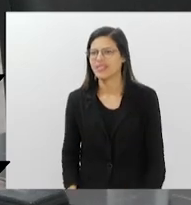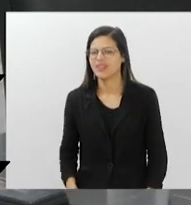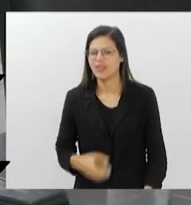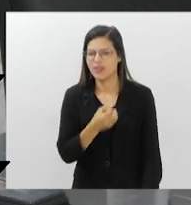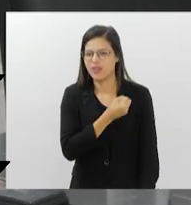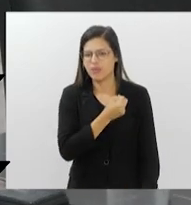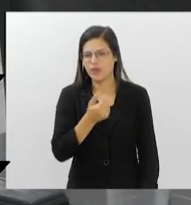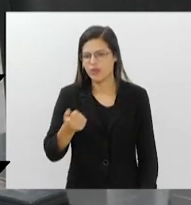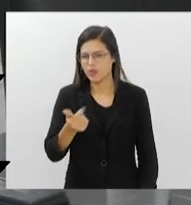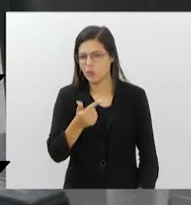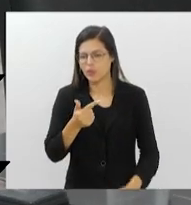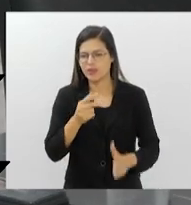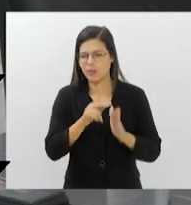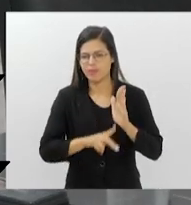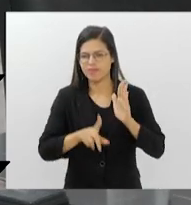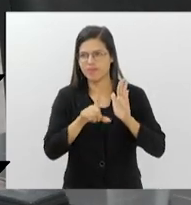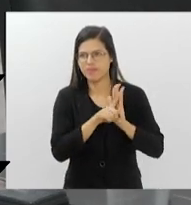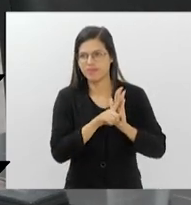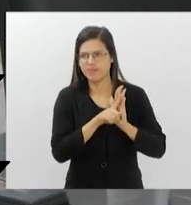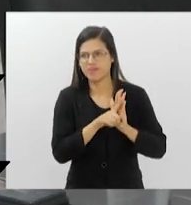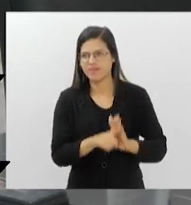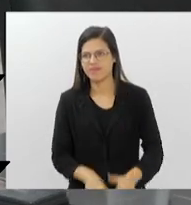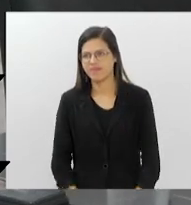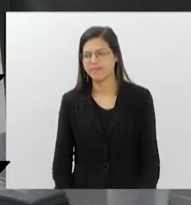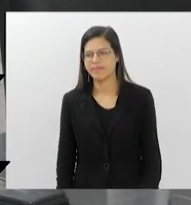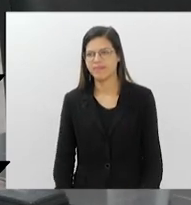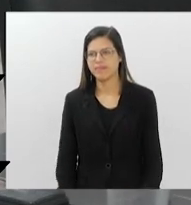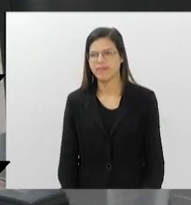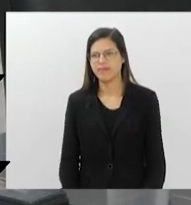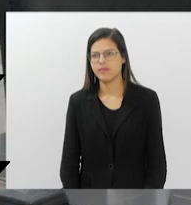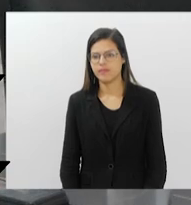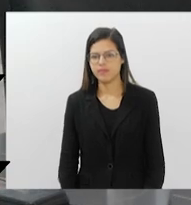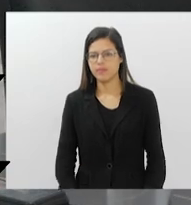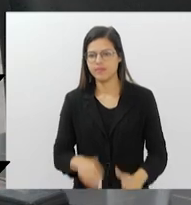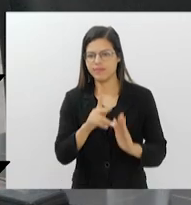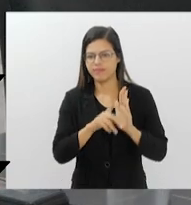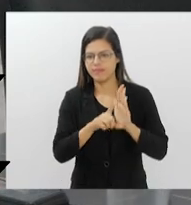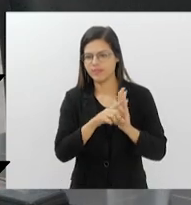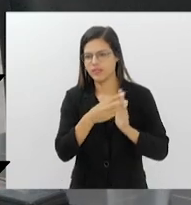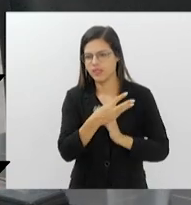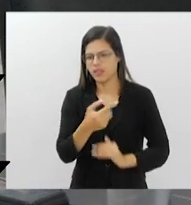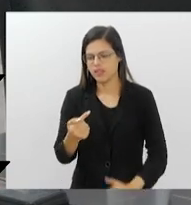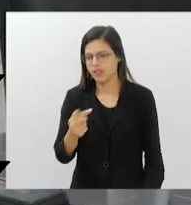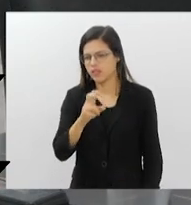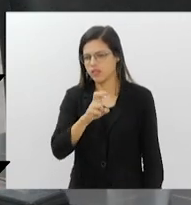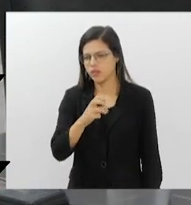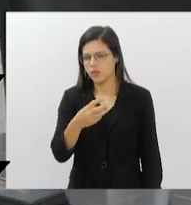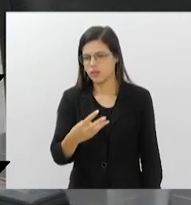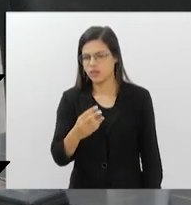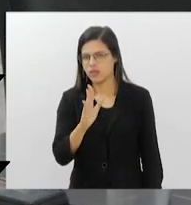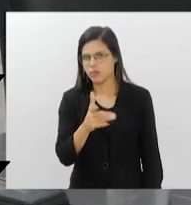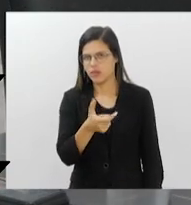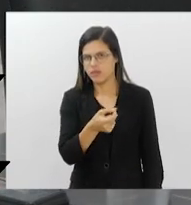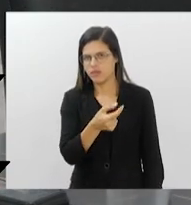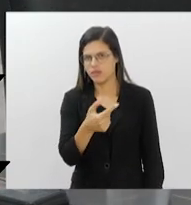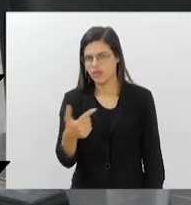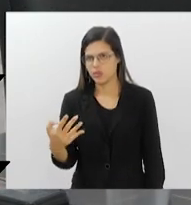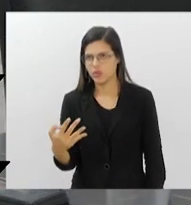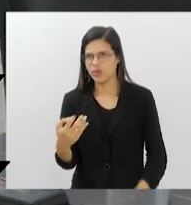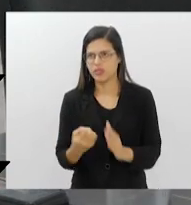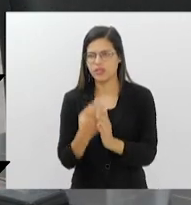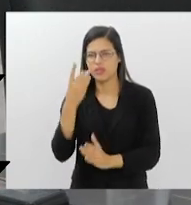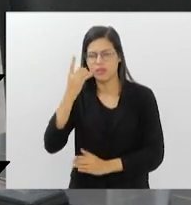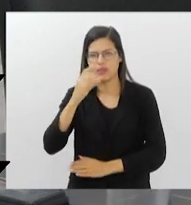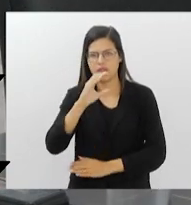12 da pauta mas em tese eu tem razão tem razão tem razão projeto de lei 37 53 e 24 de autoria da deputada